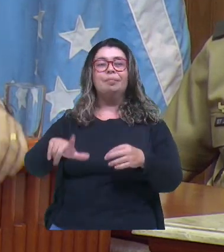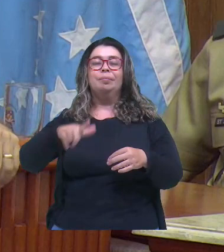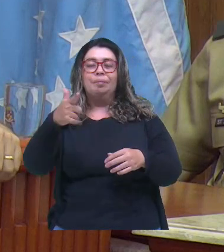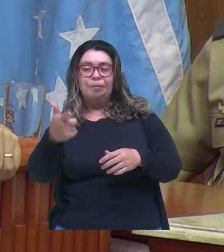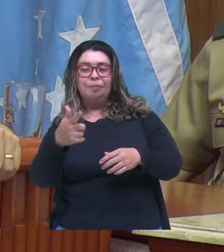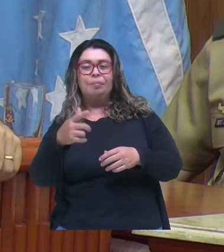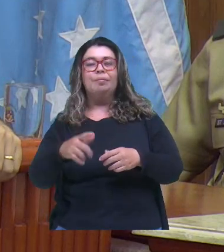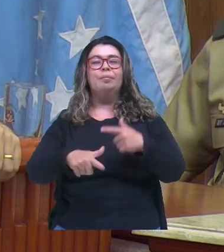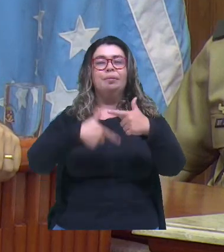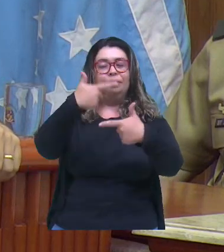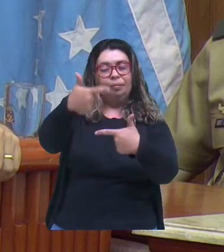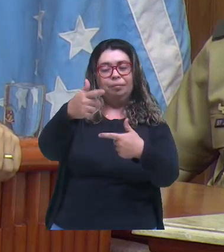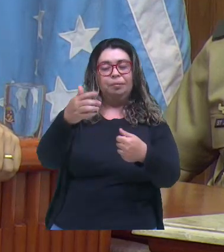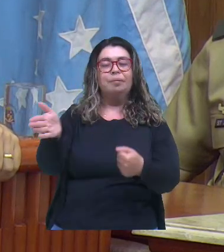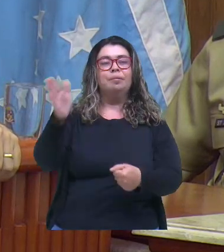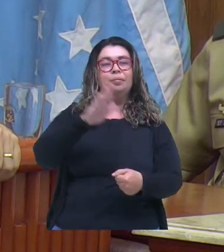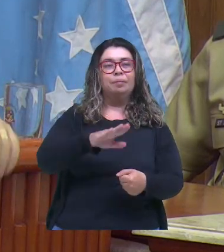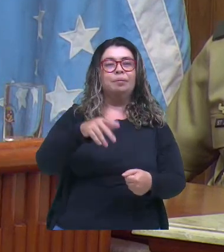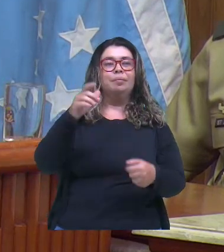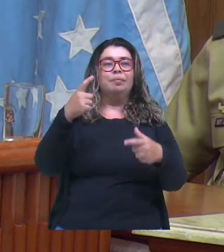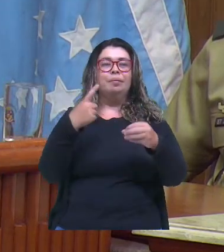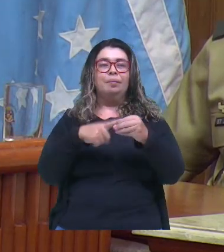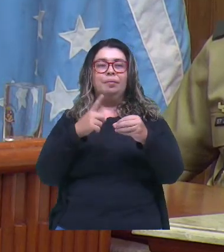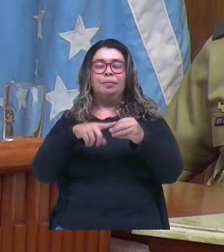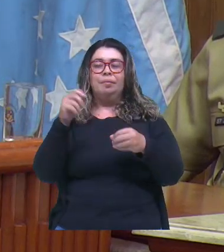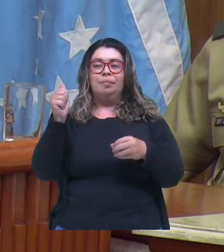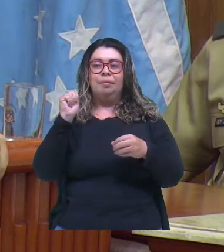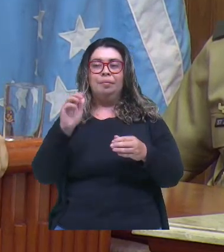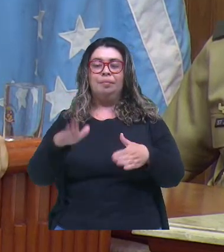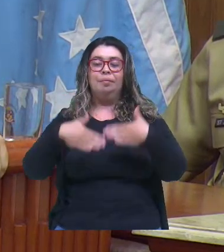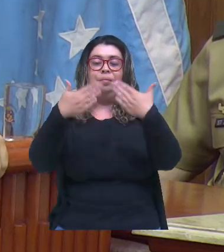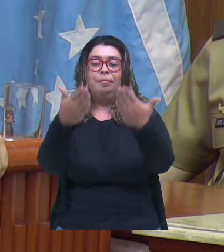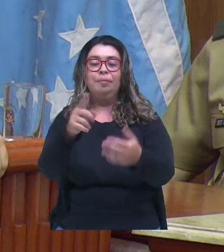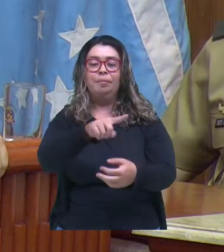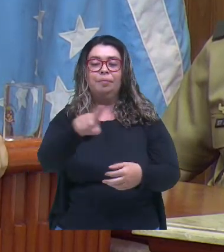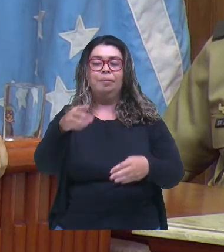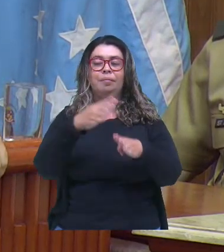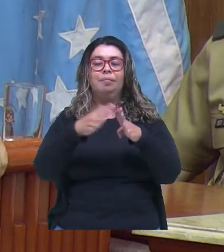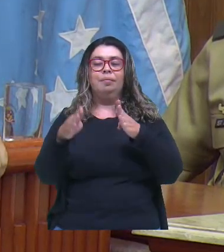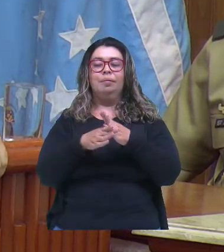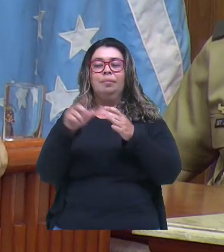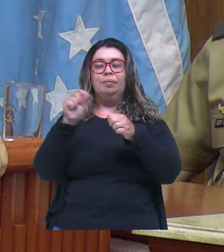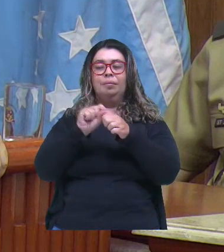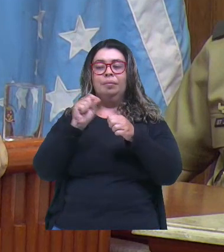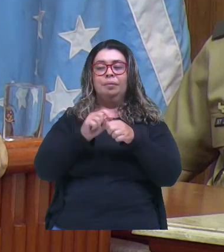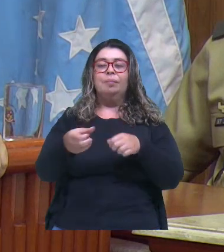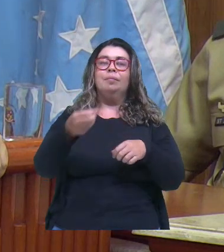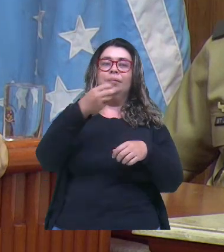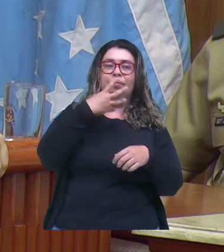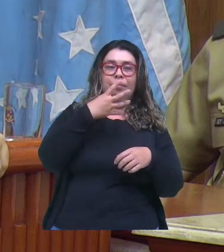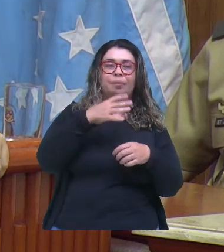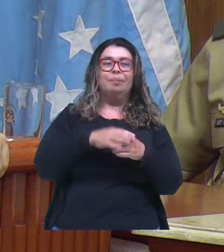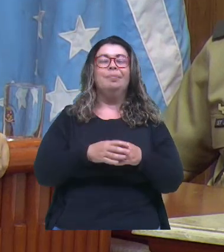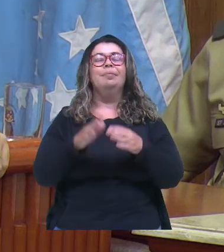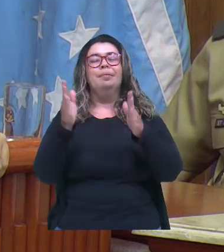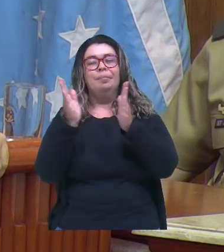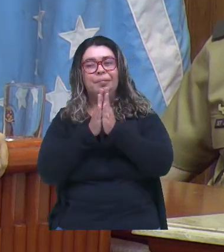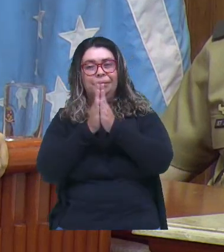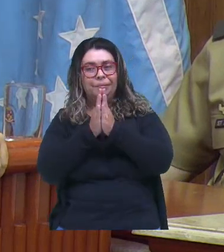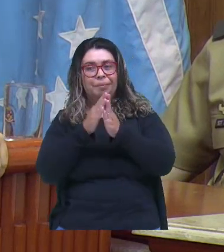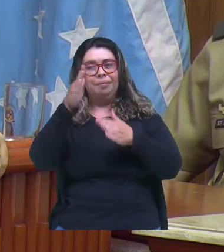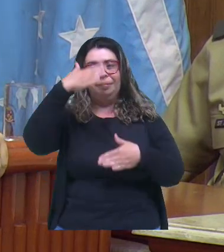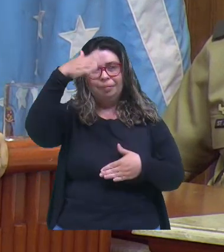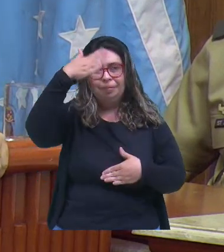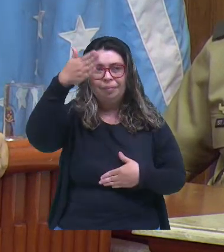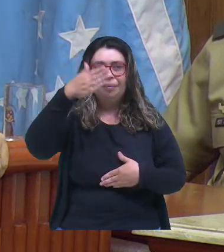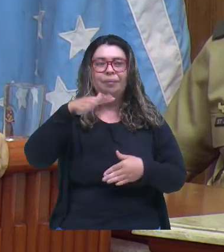virão, e eu tenho certeza que a cidade de Assis devolve para vocês tudo aquilo que vocês fazem no seu cotidiano. Então, parabéns aos homenageados, parabéns